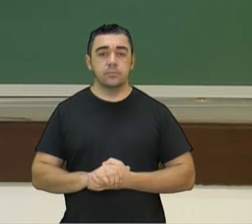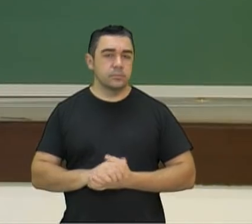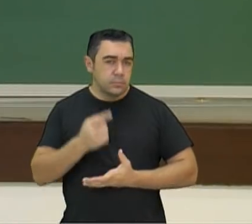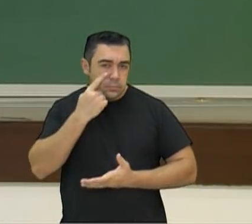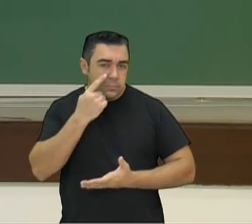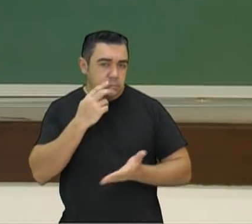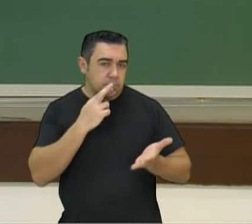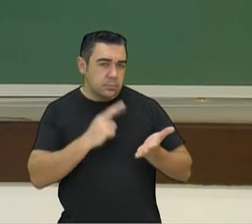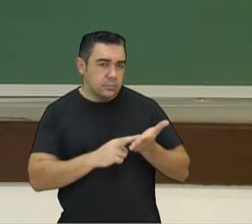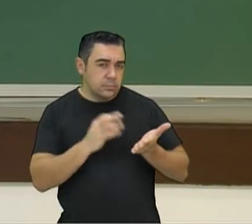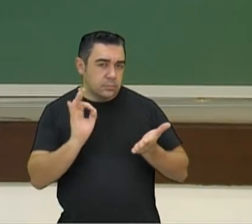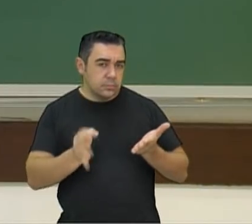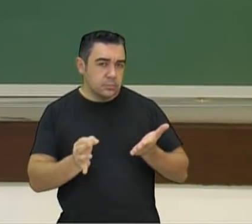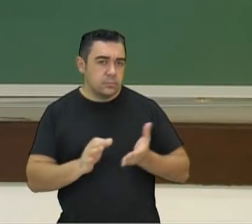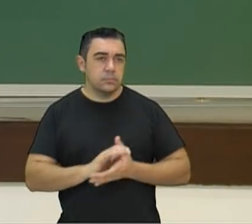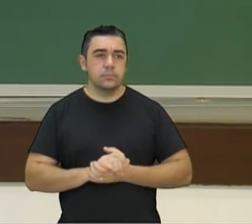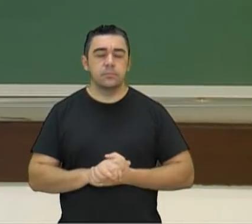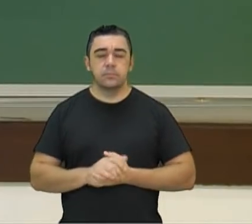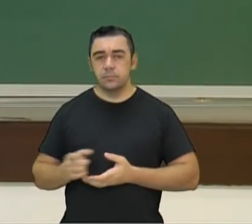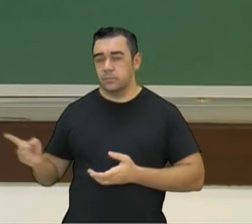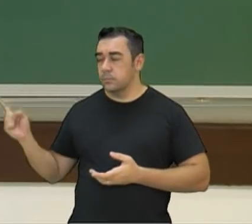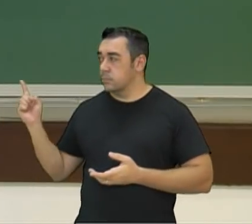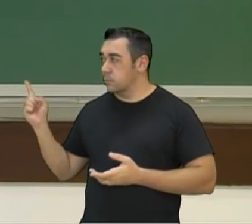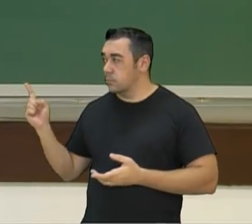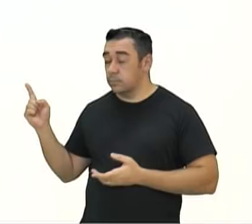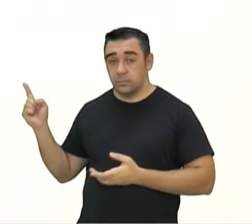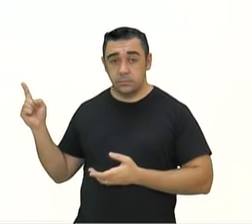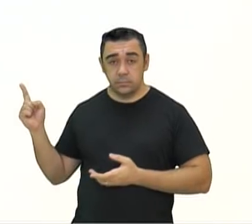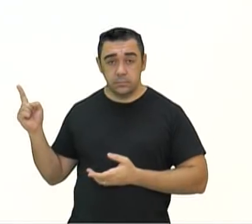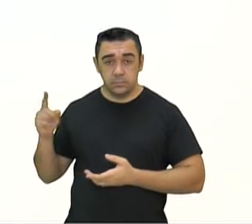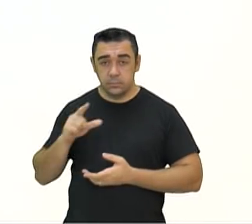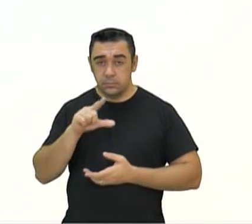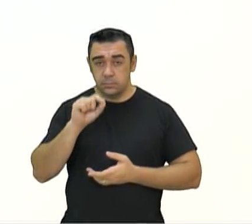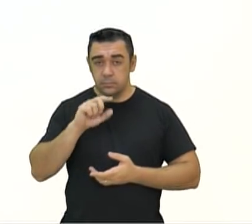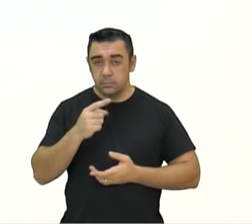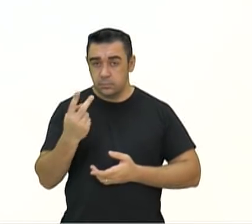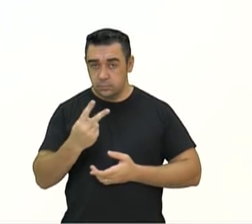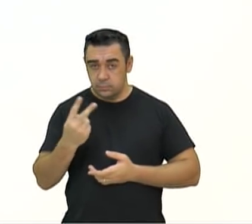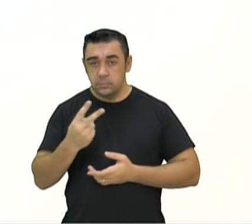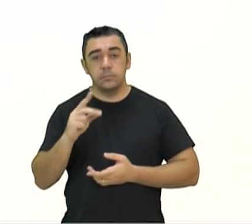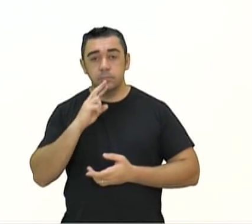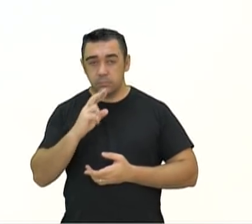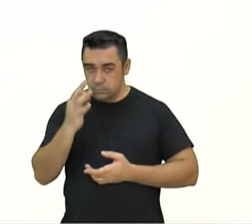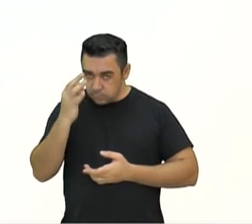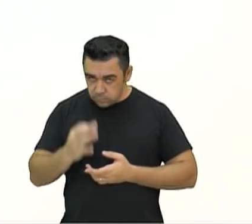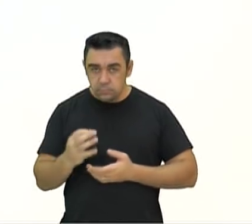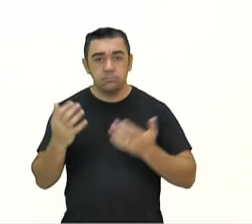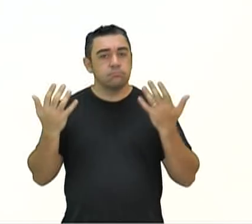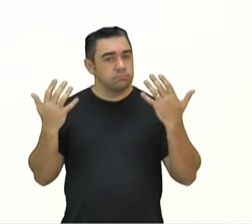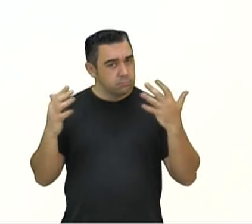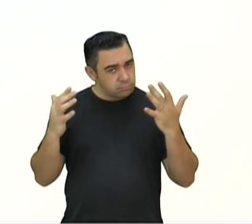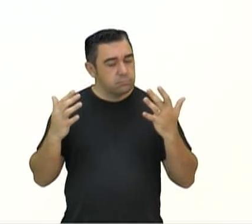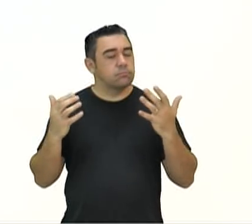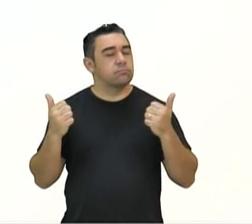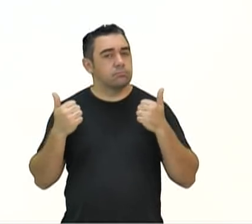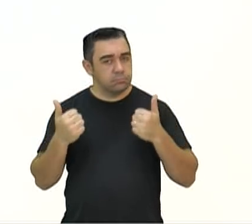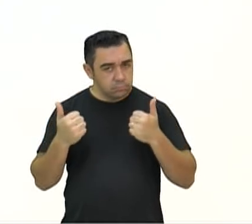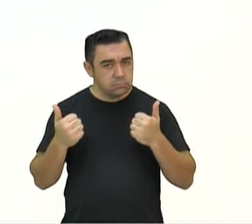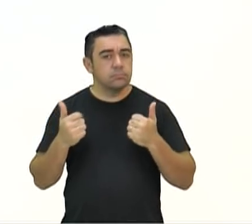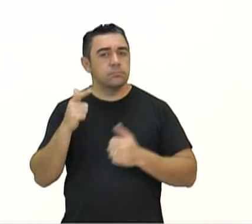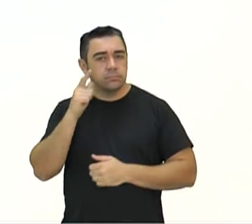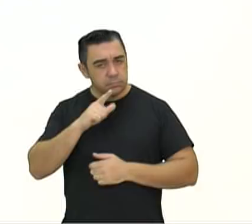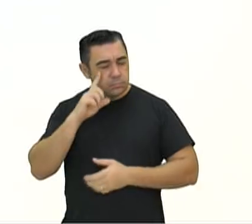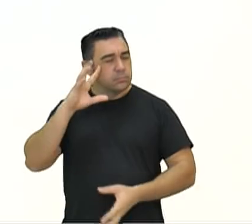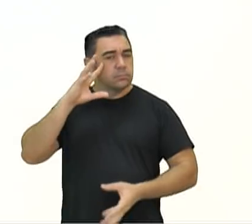Vamos ver, pessoal, então, quem acertou aí mais essa? Olha lá, então, quem marcou a segunda afirmativa como resposta correta, parabéns mais uma vez. Conseguiu